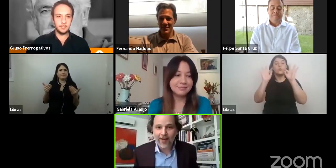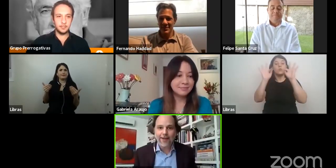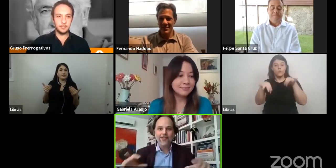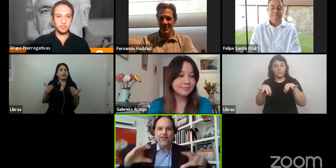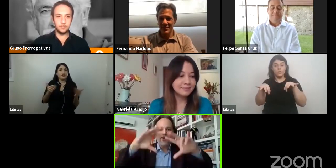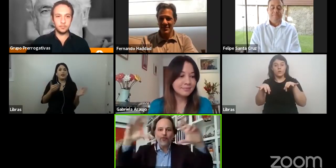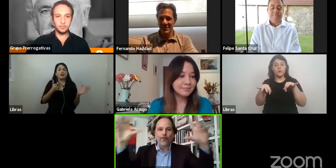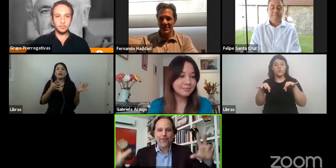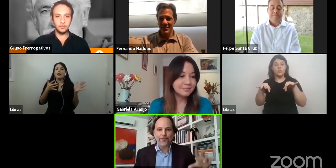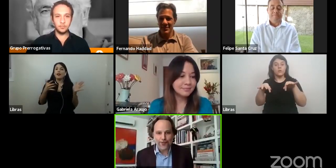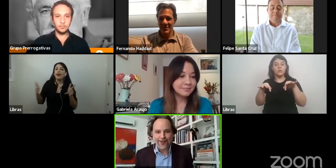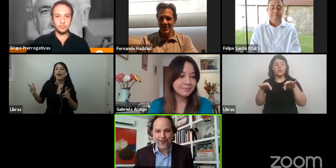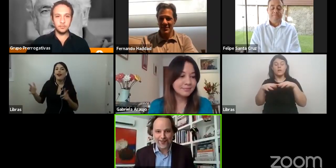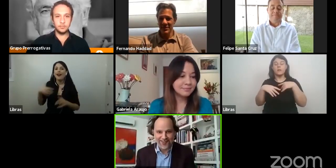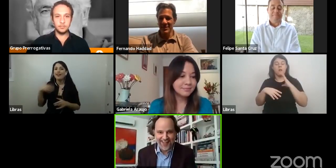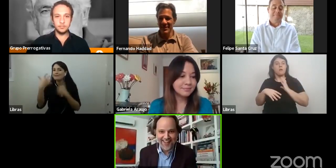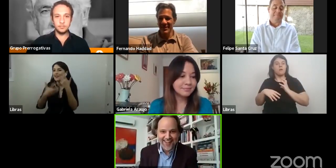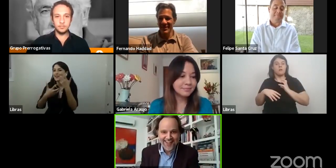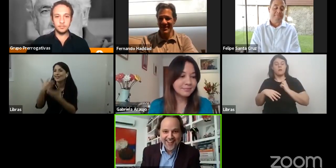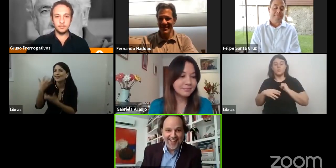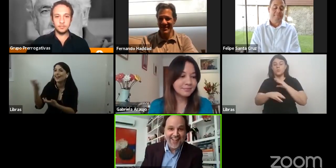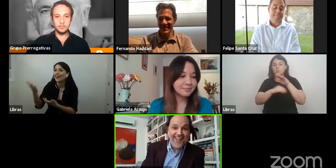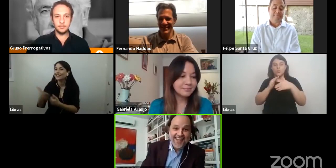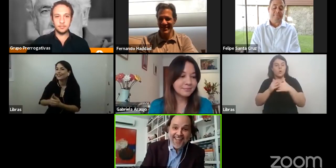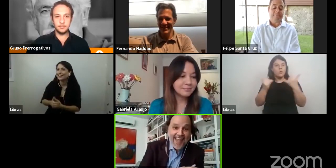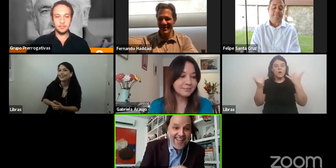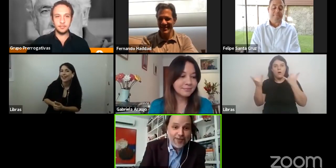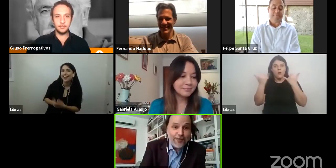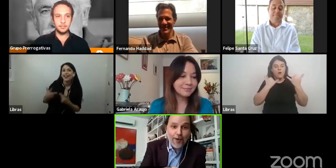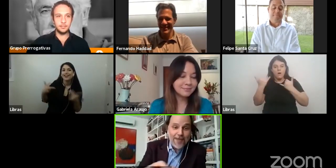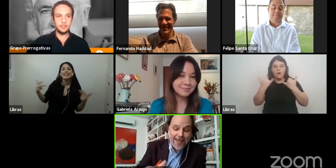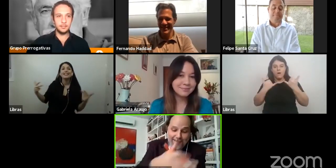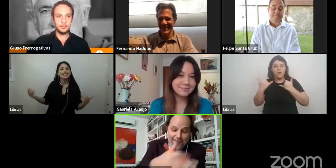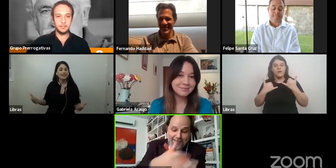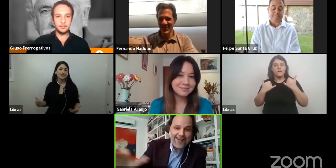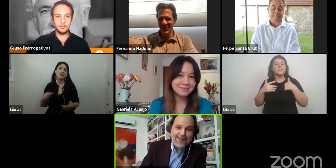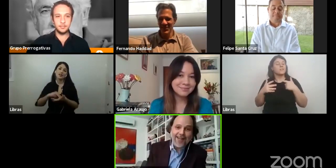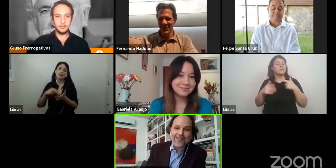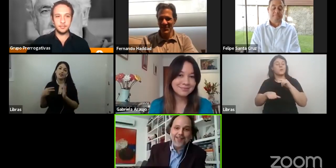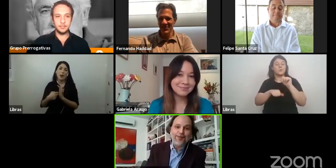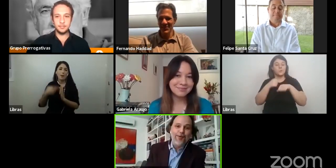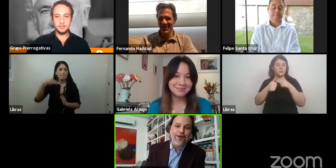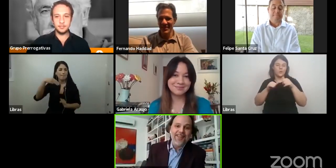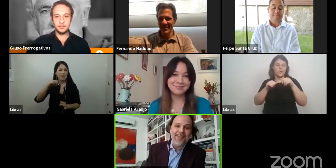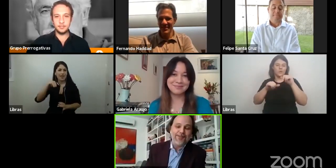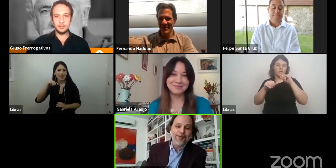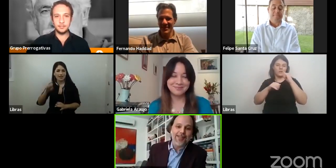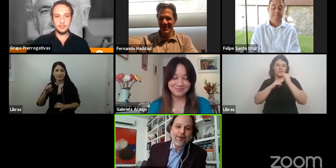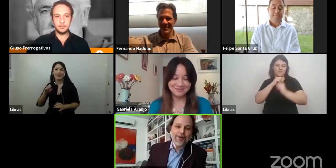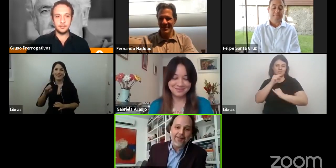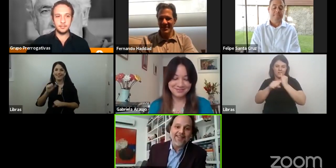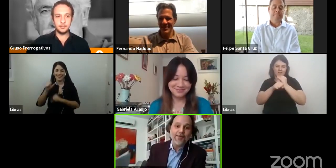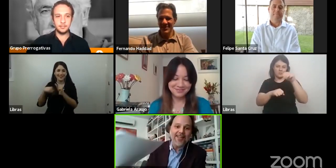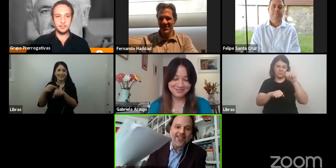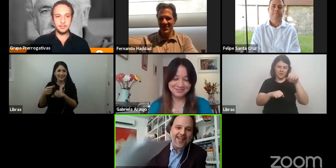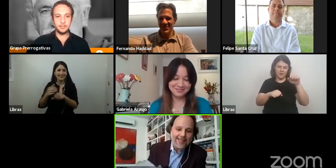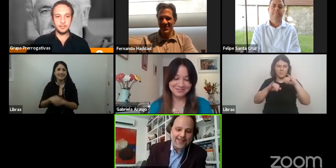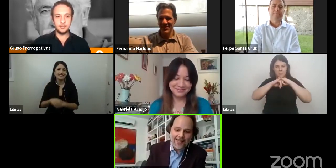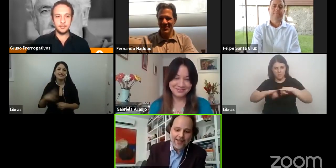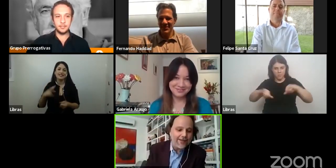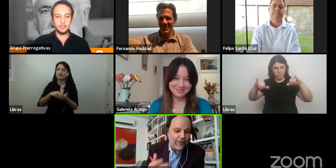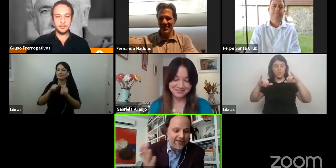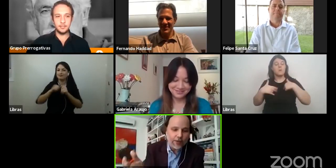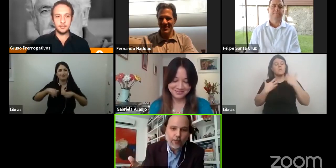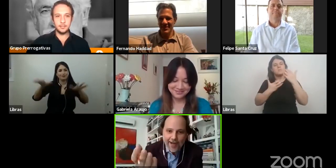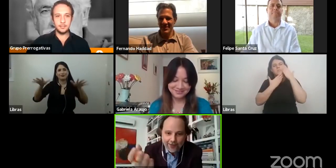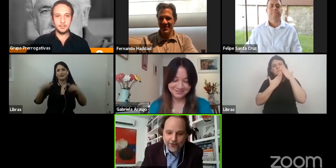live completamente apaixonado por tudo que ele ouviu, né? E isso virou um meme, né? E, na verdade, circulou em tudo quanto é lugar. Mas eu queria te